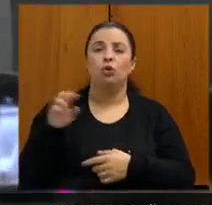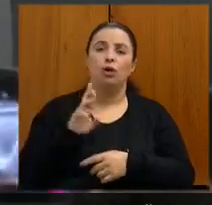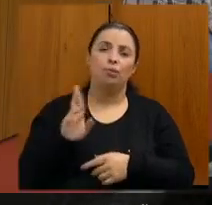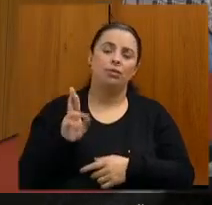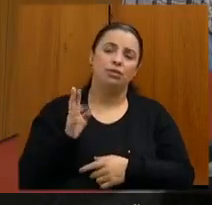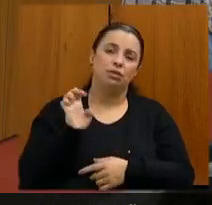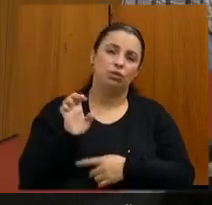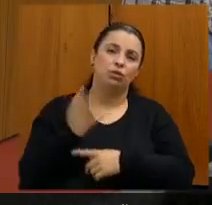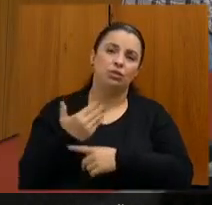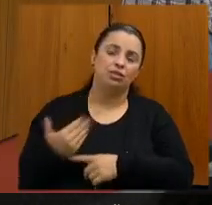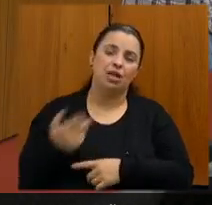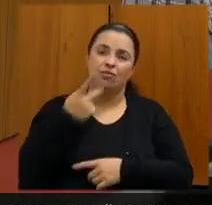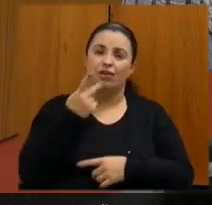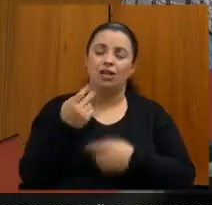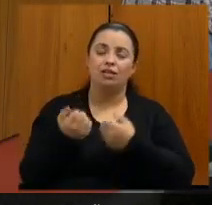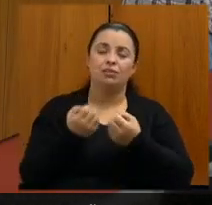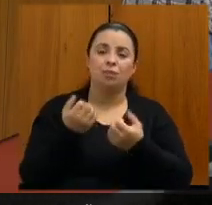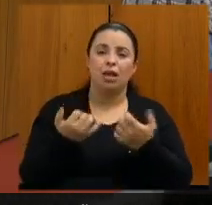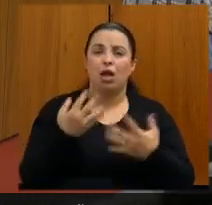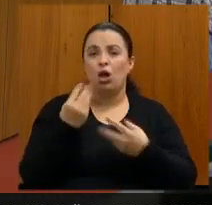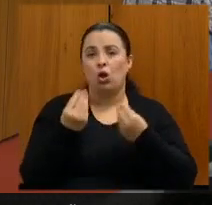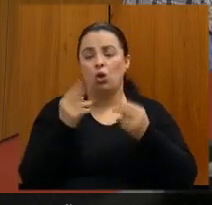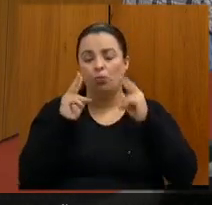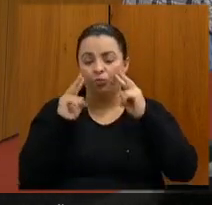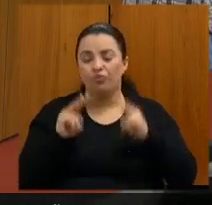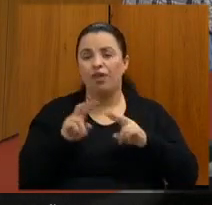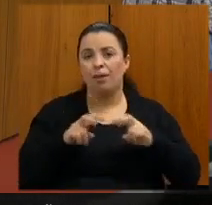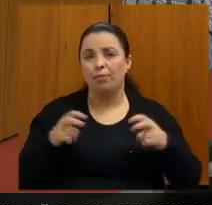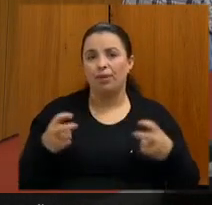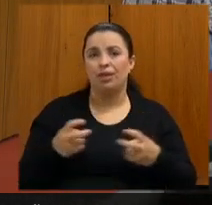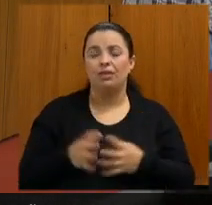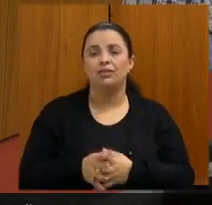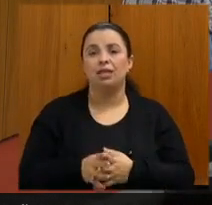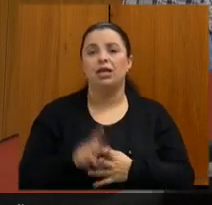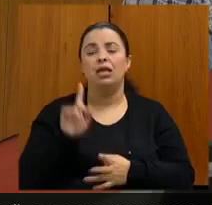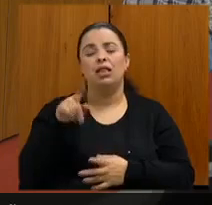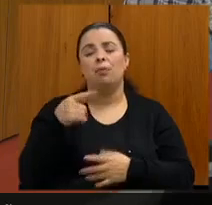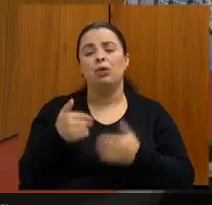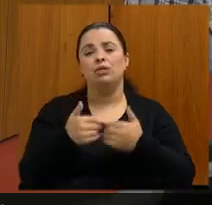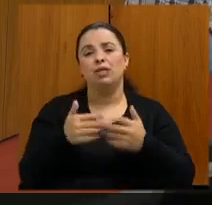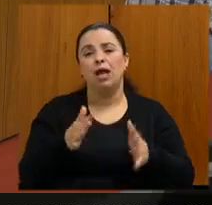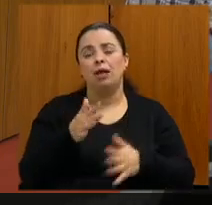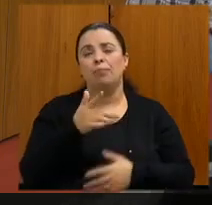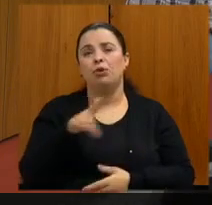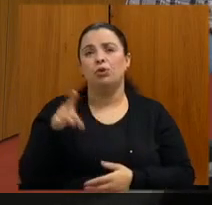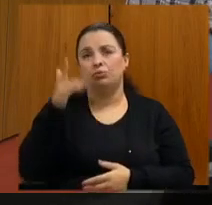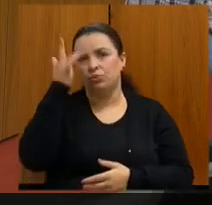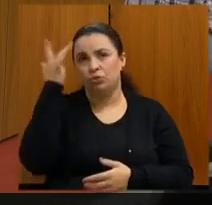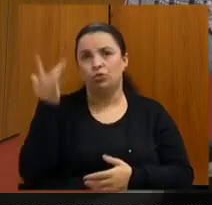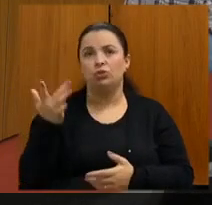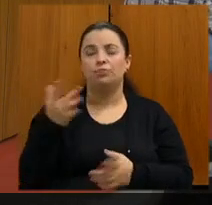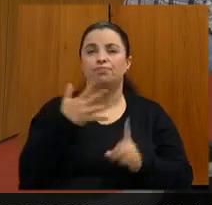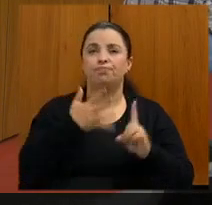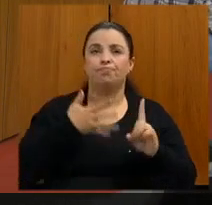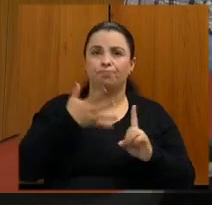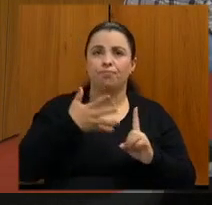receberam a mesa E aí a gente abre para Tribuna é o